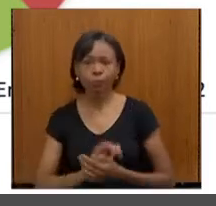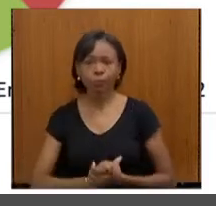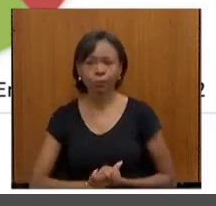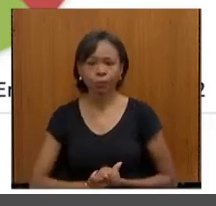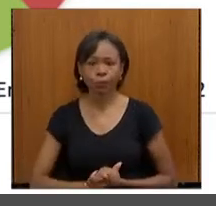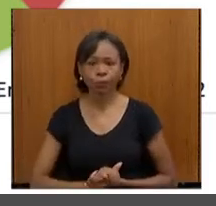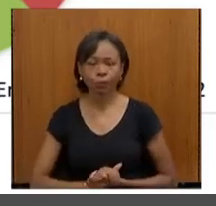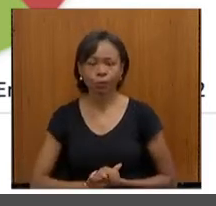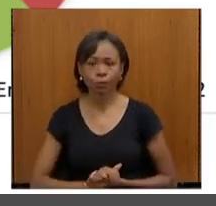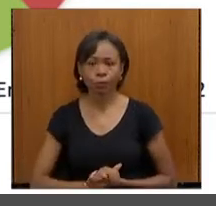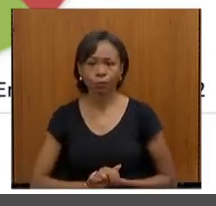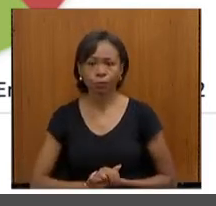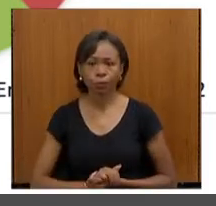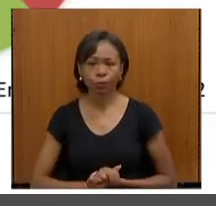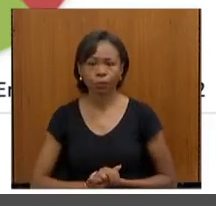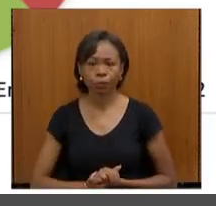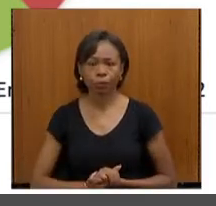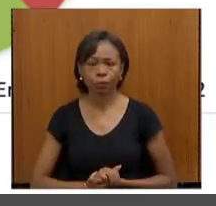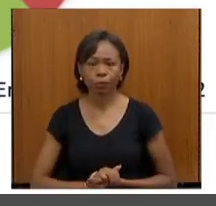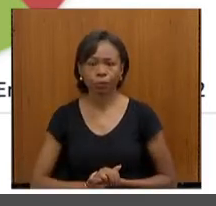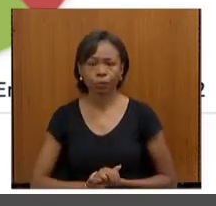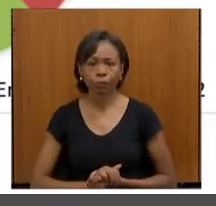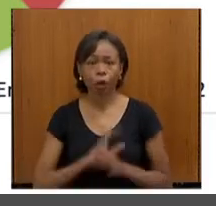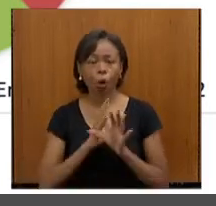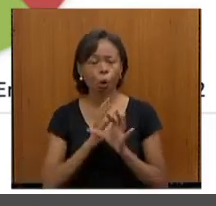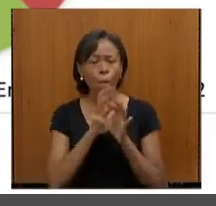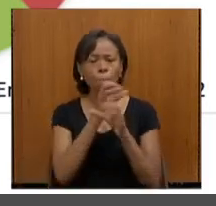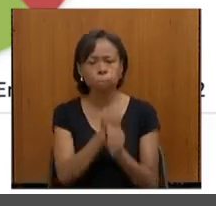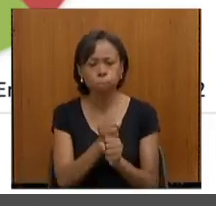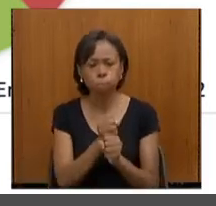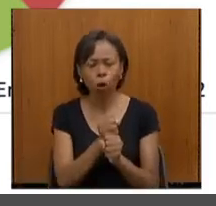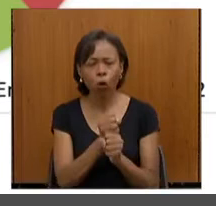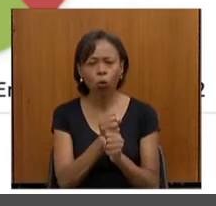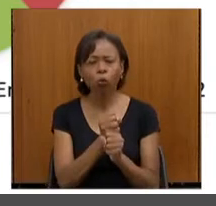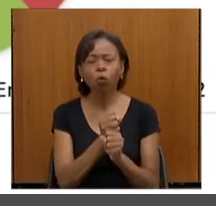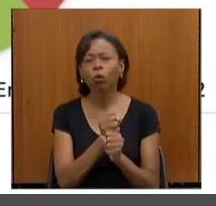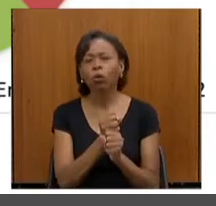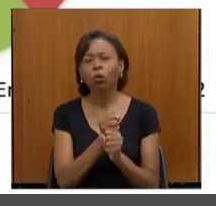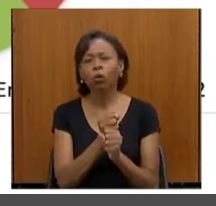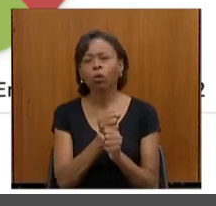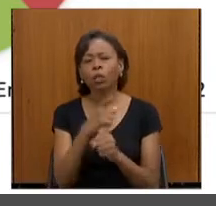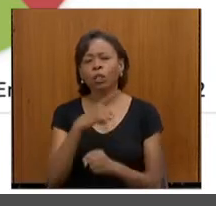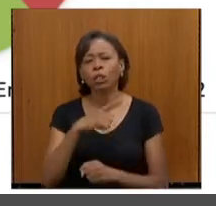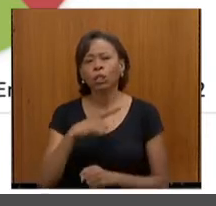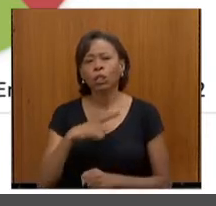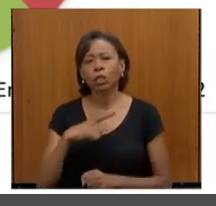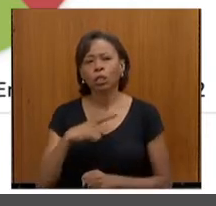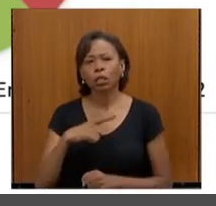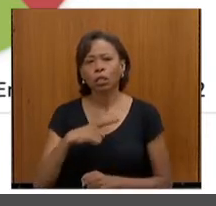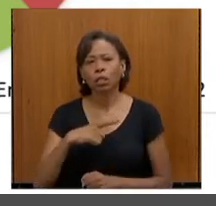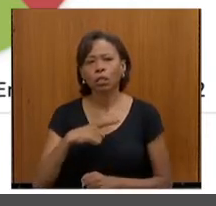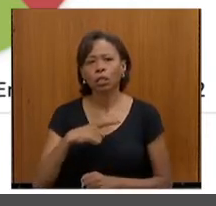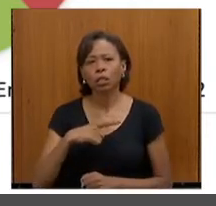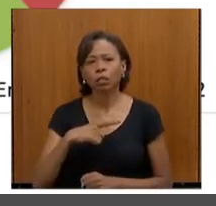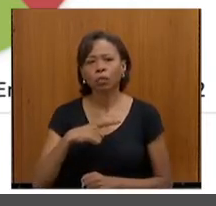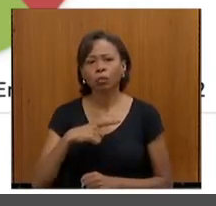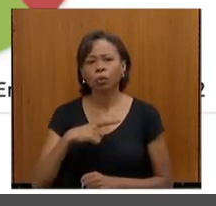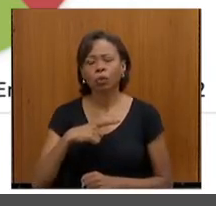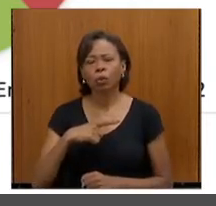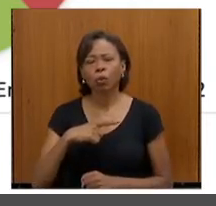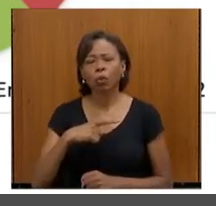em números proporcionais, em números absolutos, sempre pela proporção, pela ponderação necessária